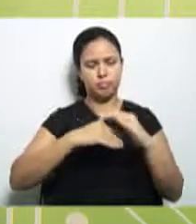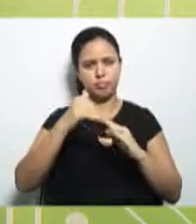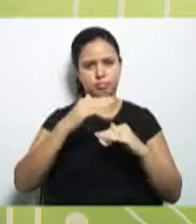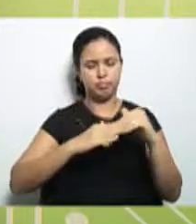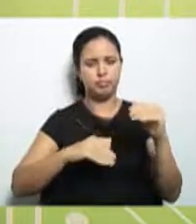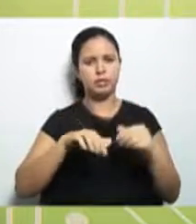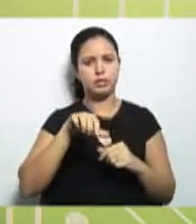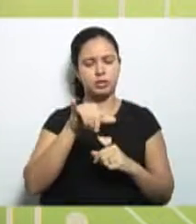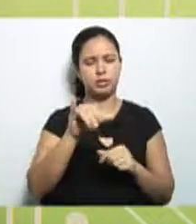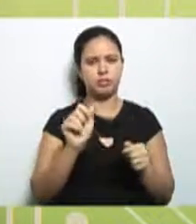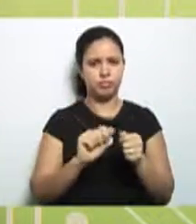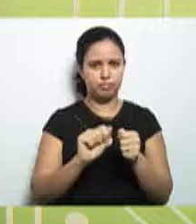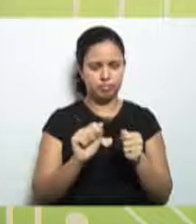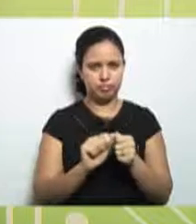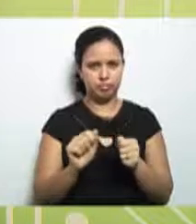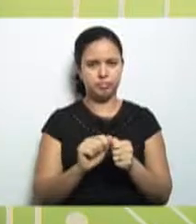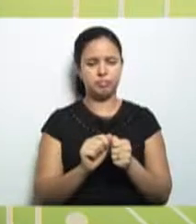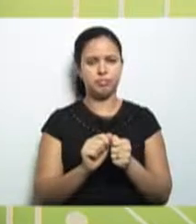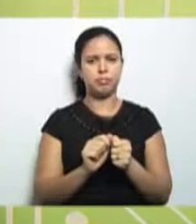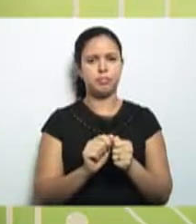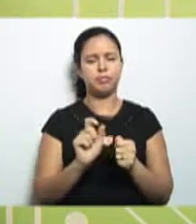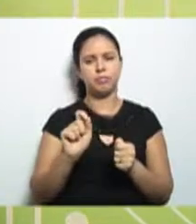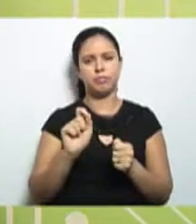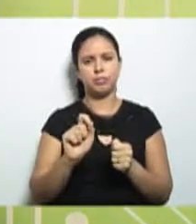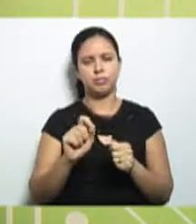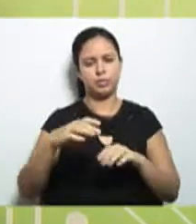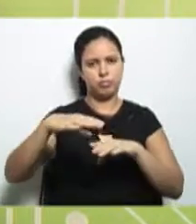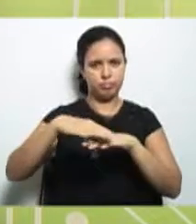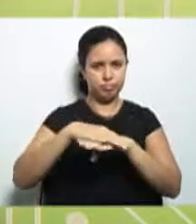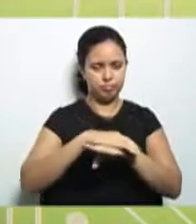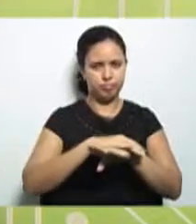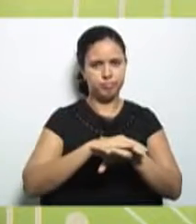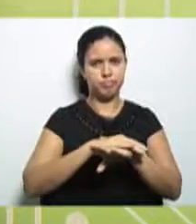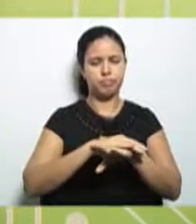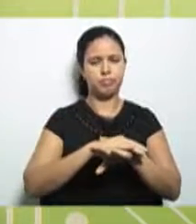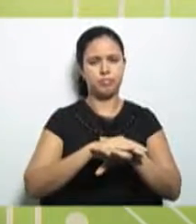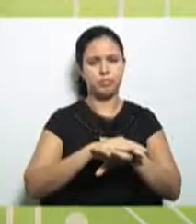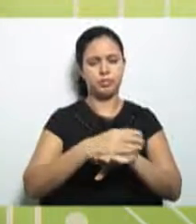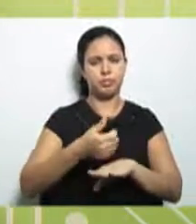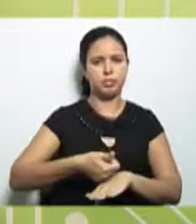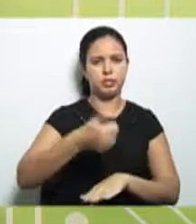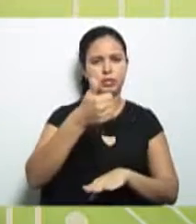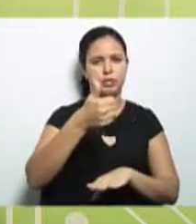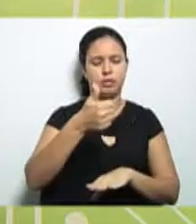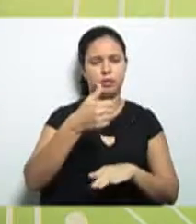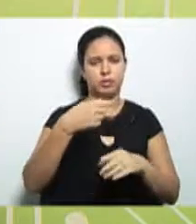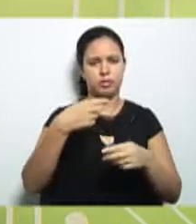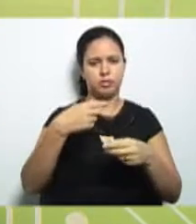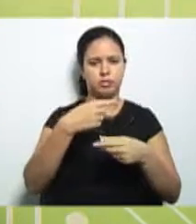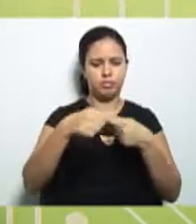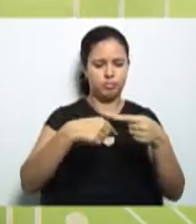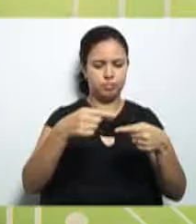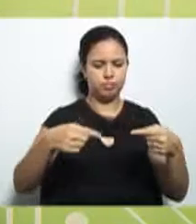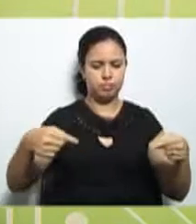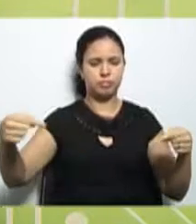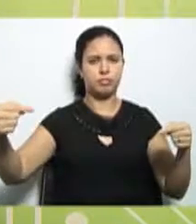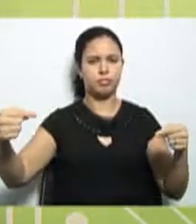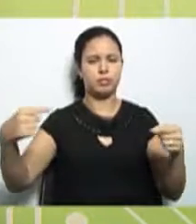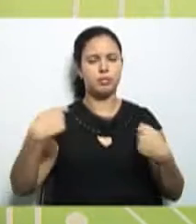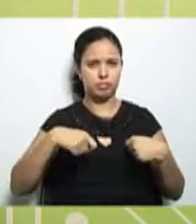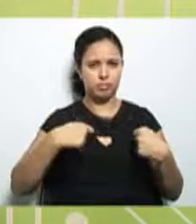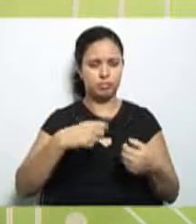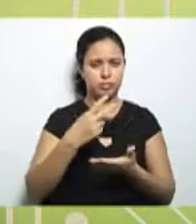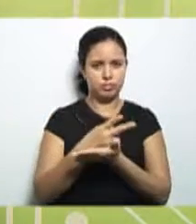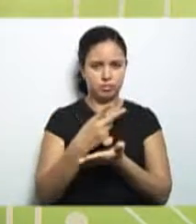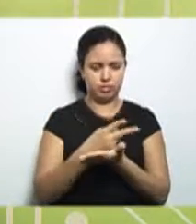produzo, por exemplo, na produção de um sapato, eu produzo melhor os cadarços, então eu tenho que continuar produzindo